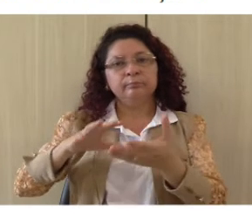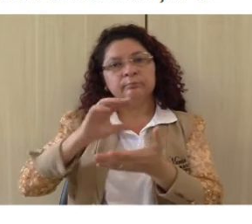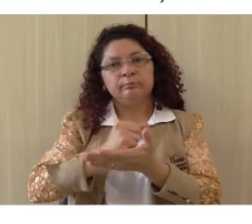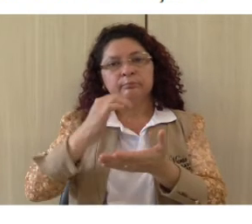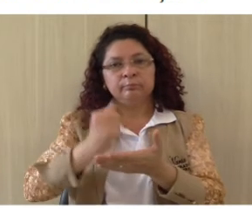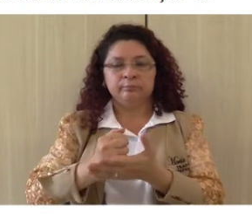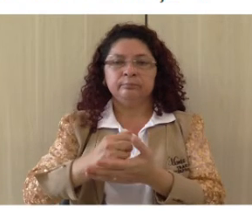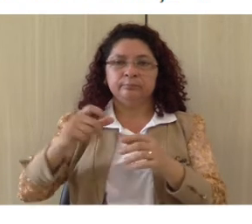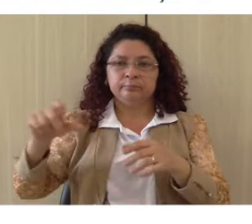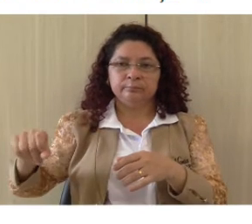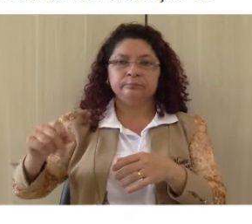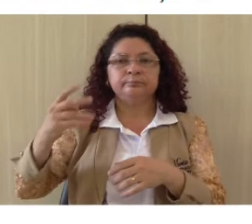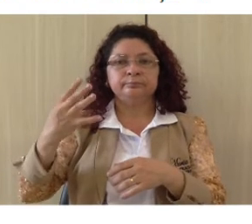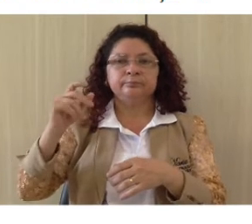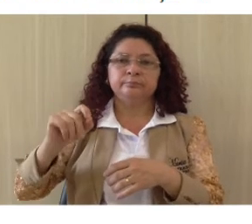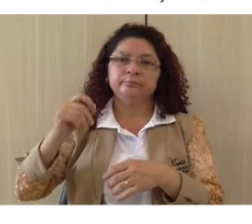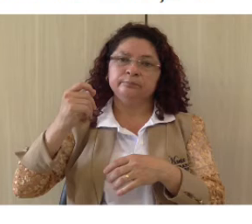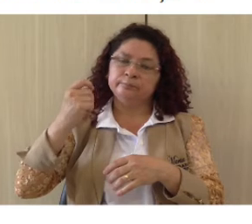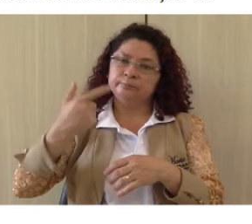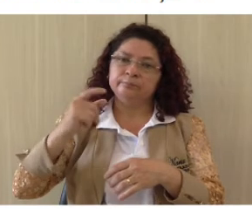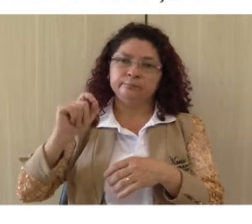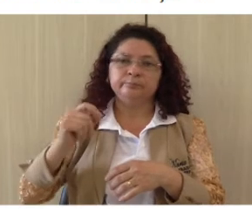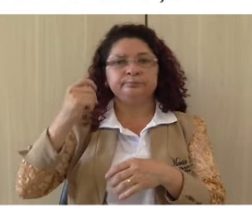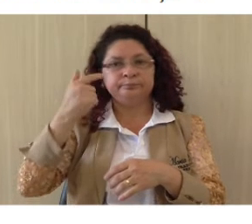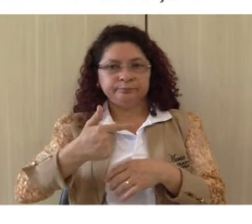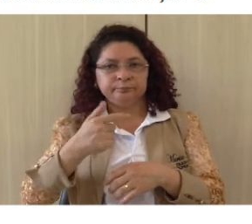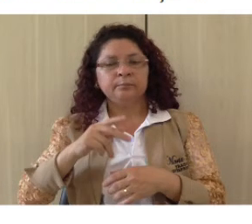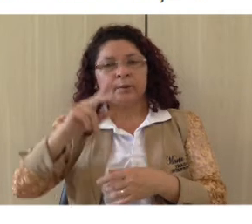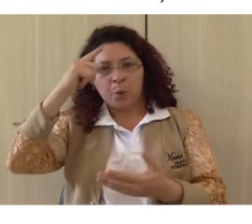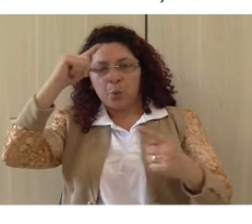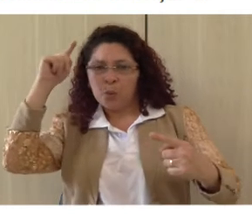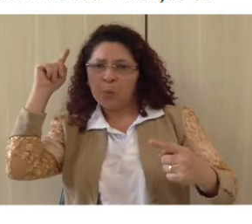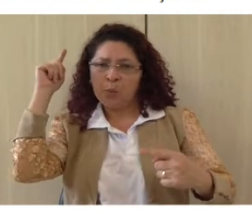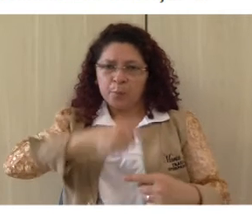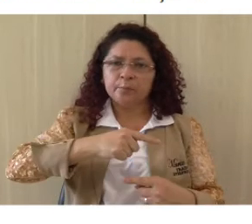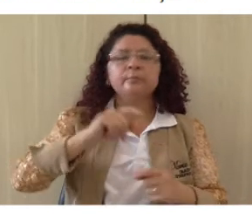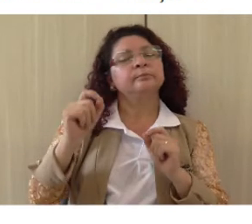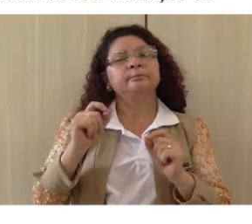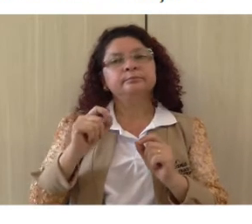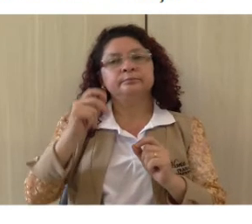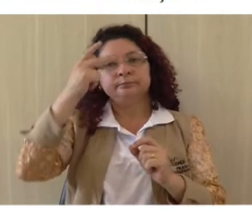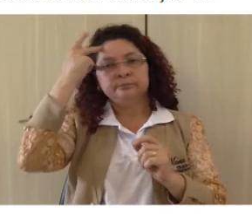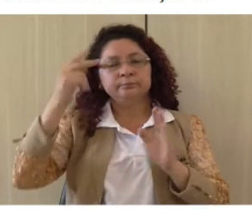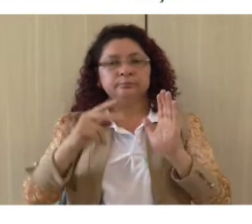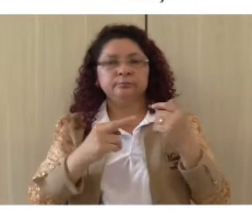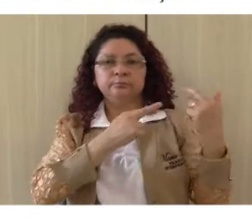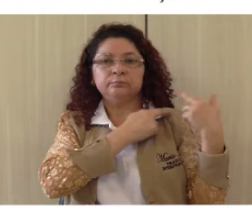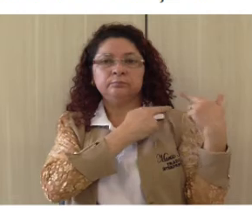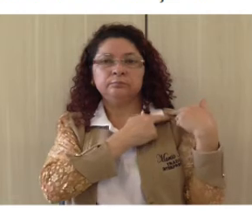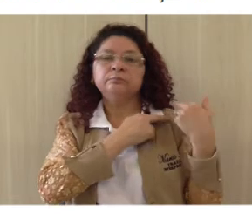9. Item 4.2.2. É obrigatório ao candidato ou seu